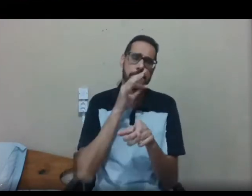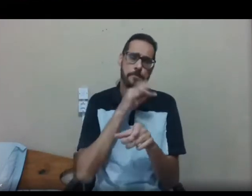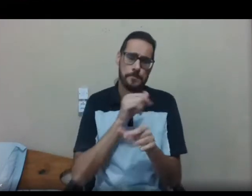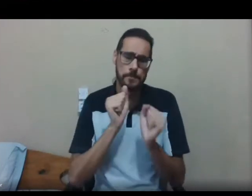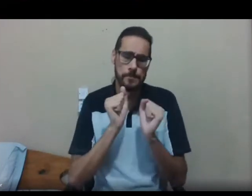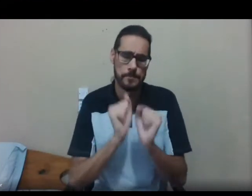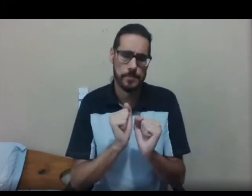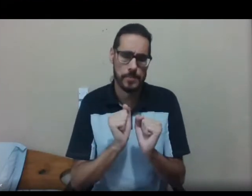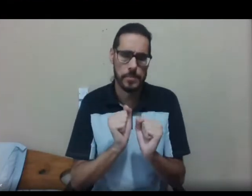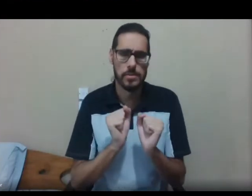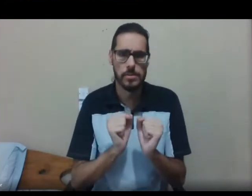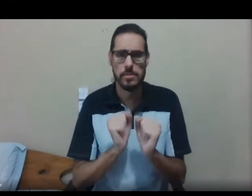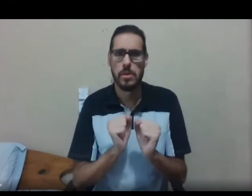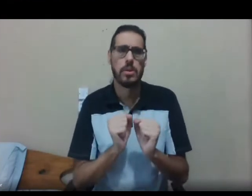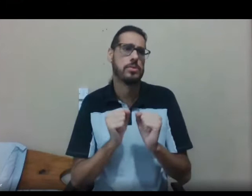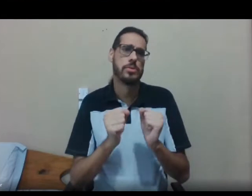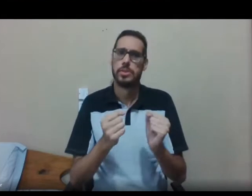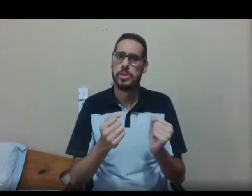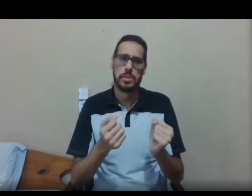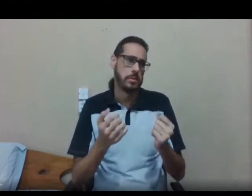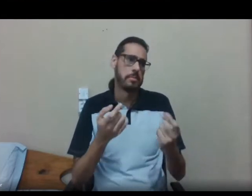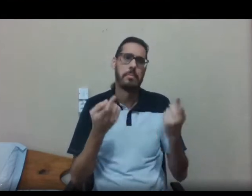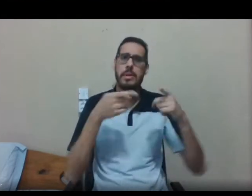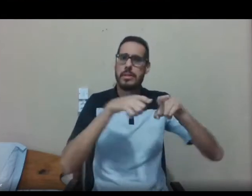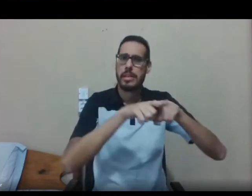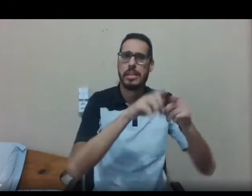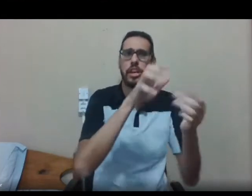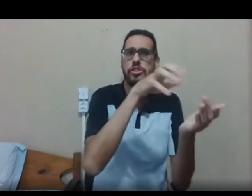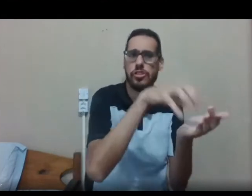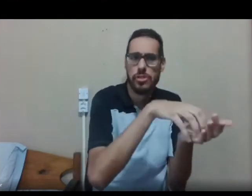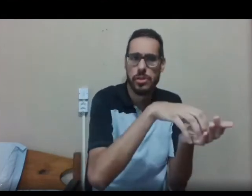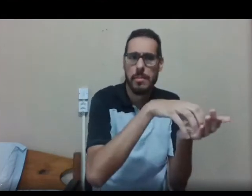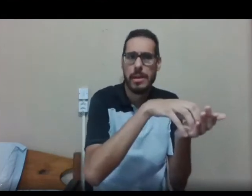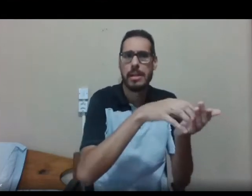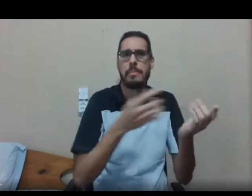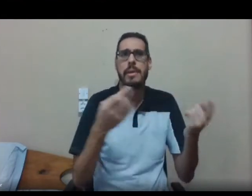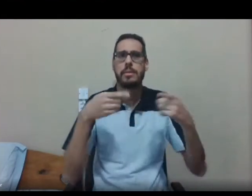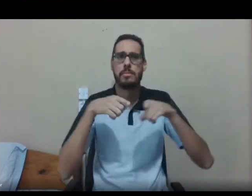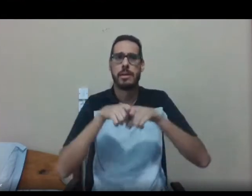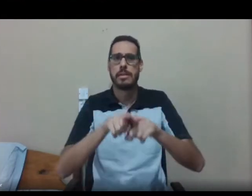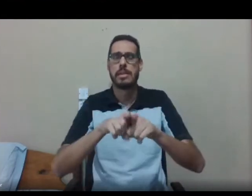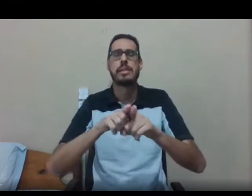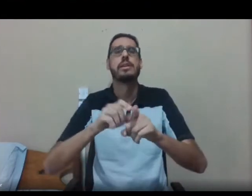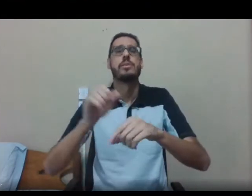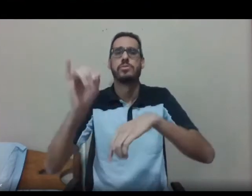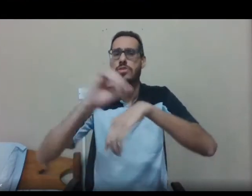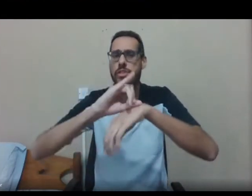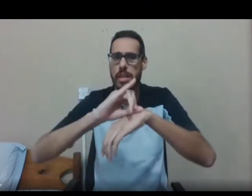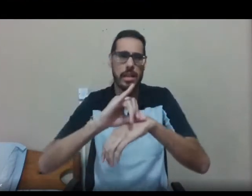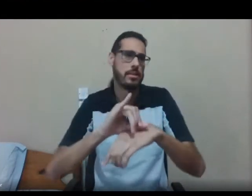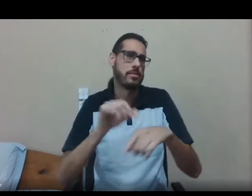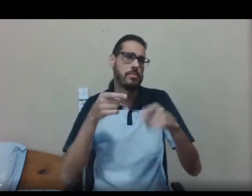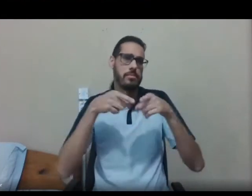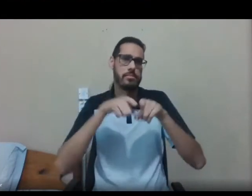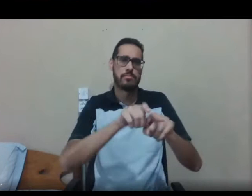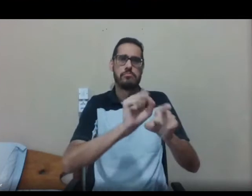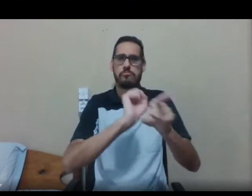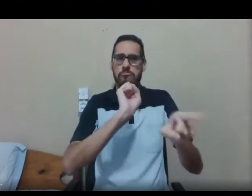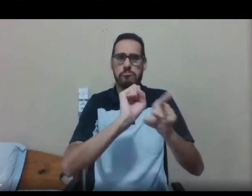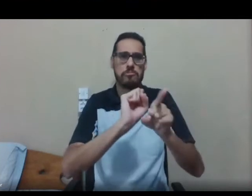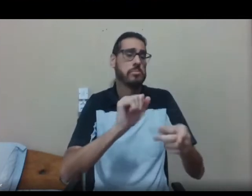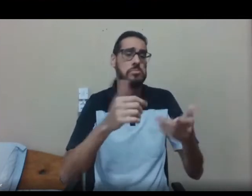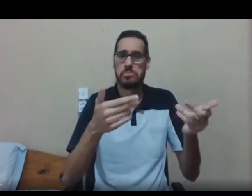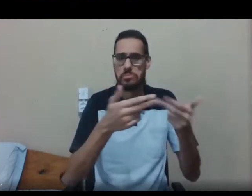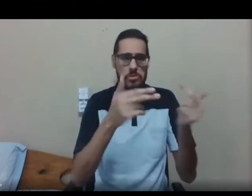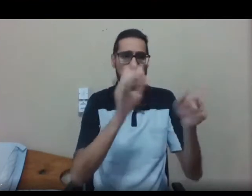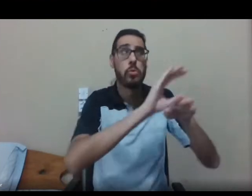cursos. E outra possibilidade também que a gente deixa aqui é que o grupo de trabalho Meta, né, e o grupo de trabalho em metodologias